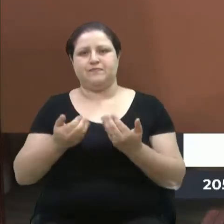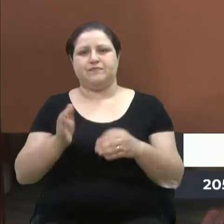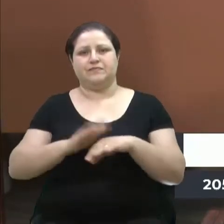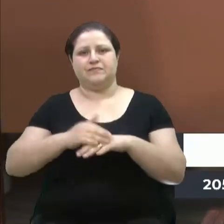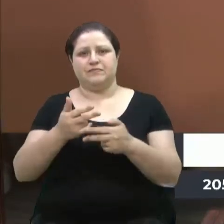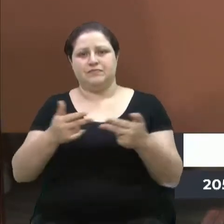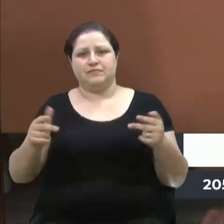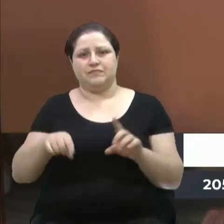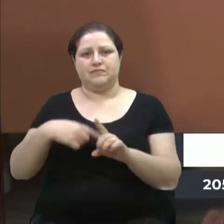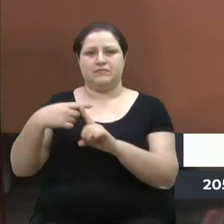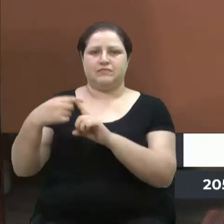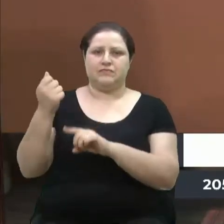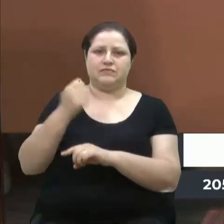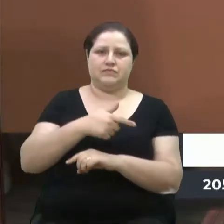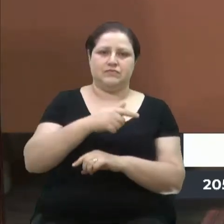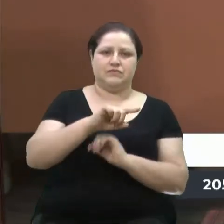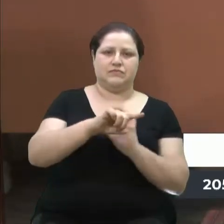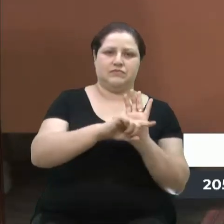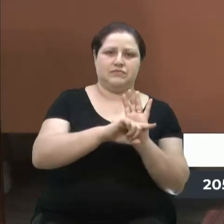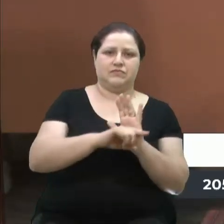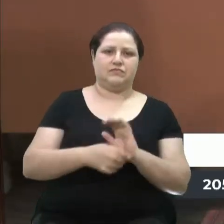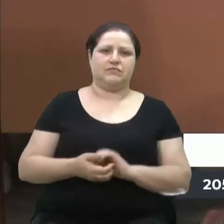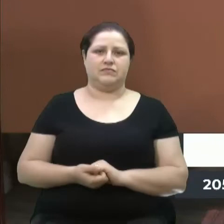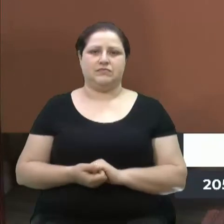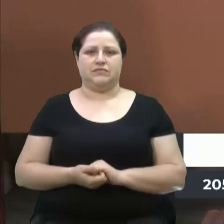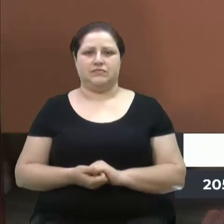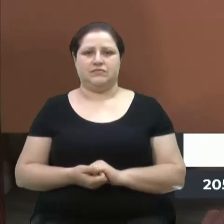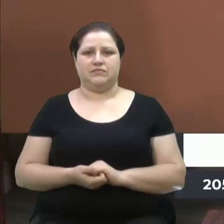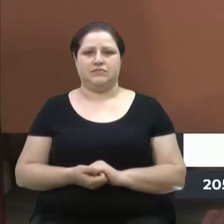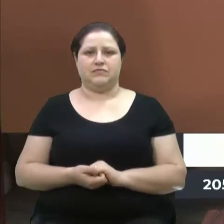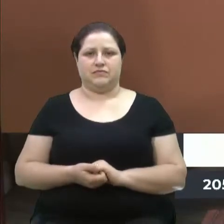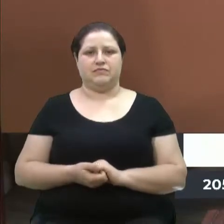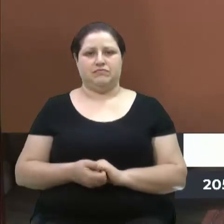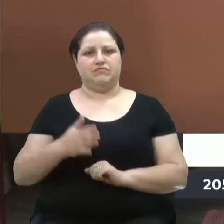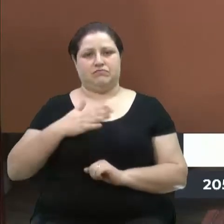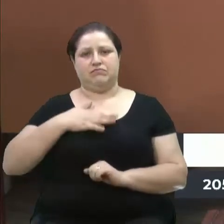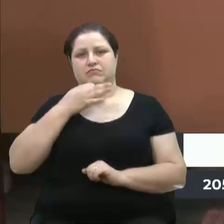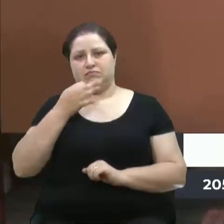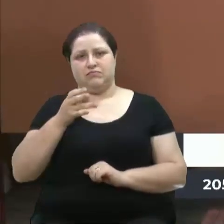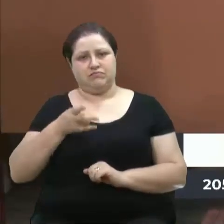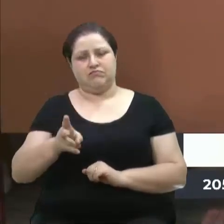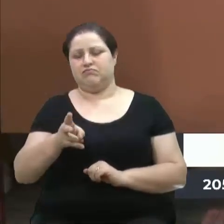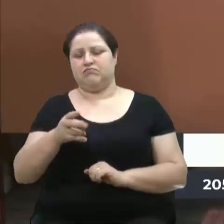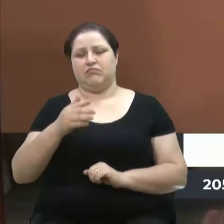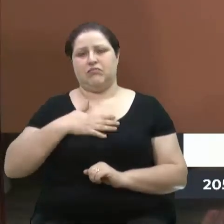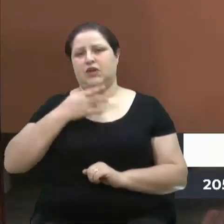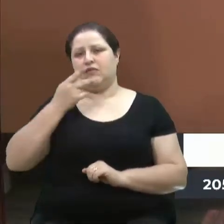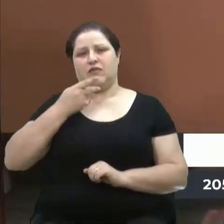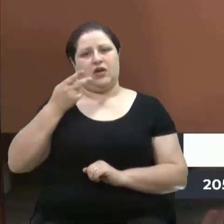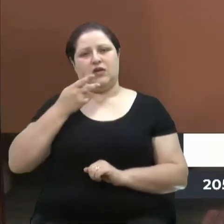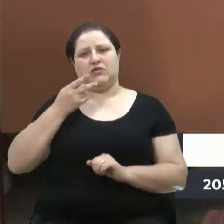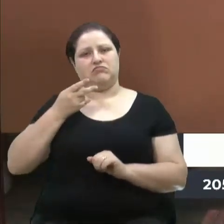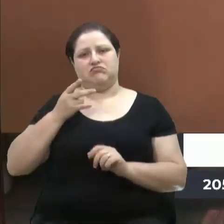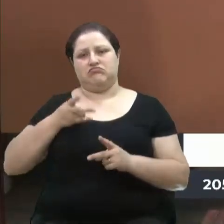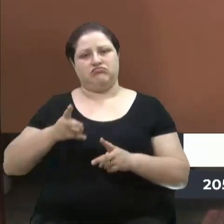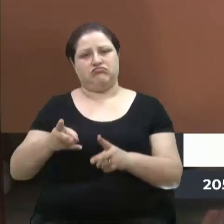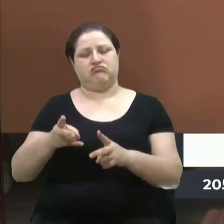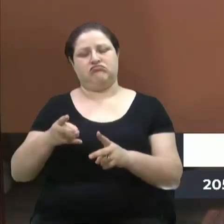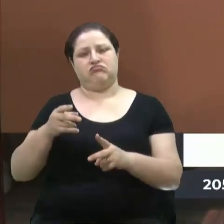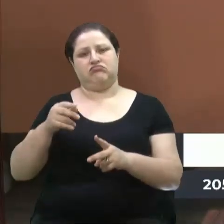coisas positivas que negativas Então queria colocar sua posição mantém o que eu disse e foi dito aqui